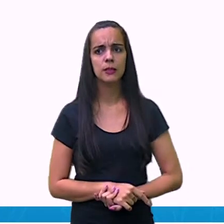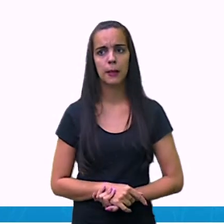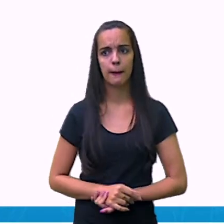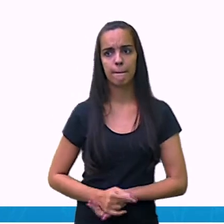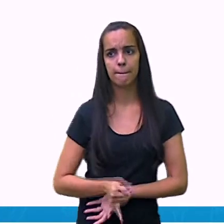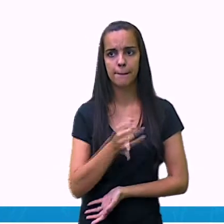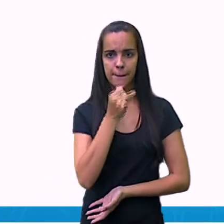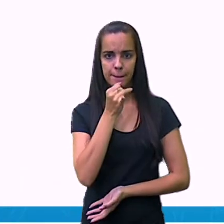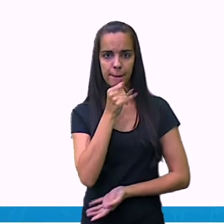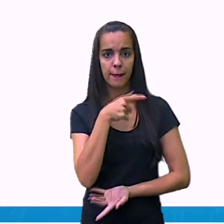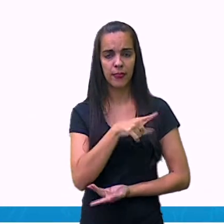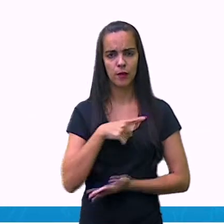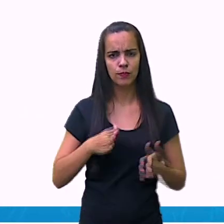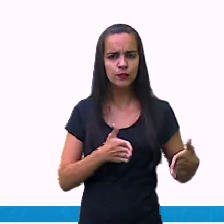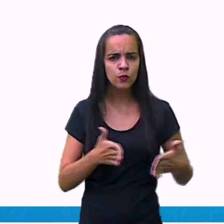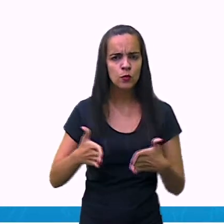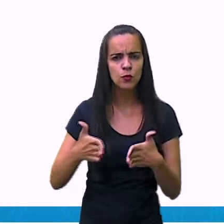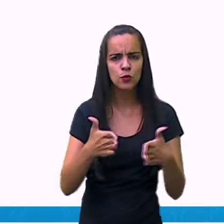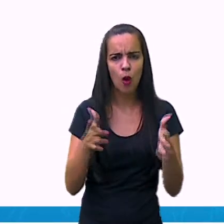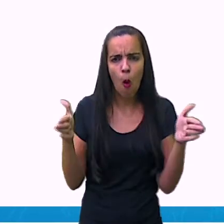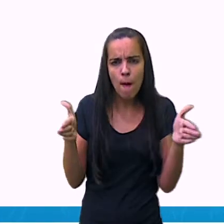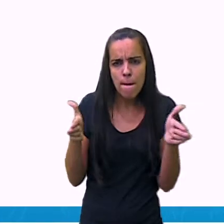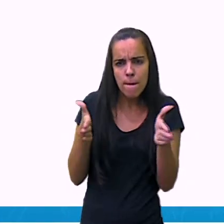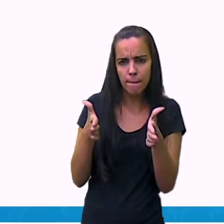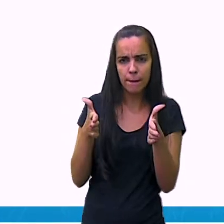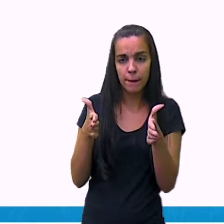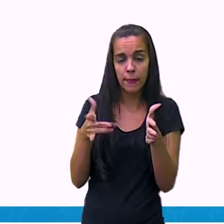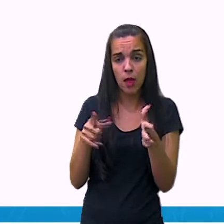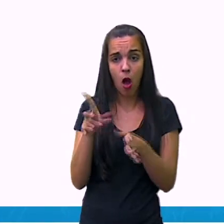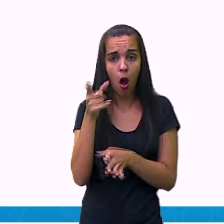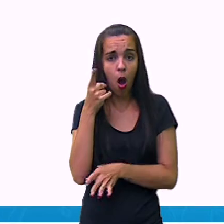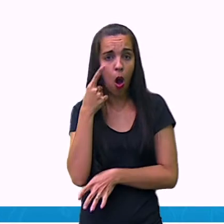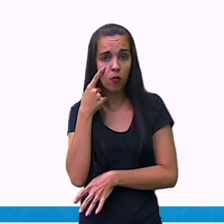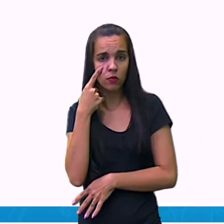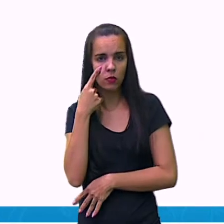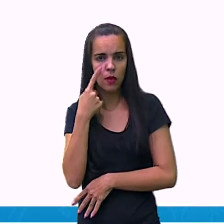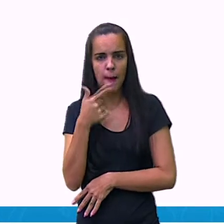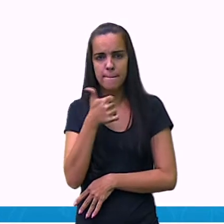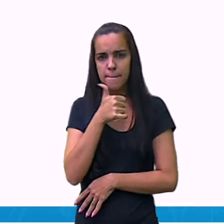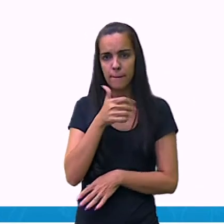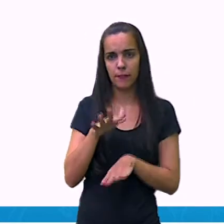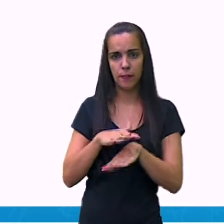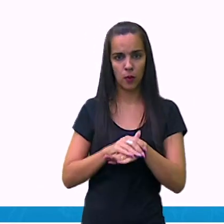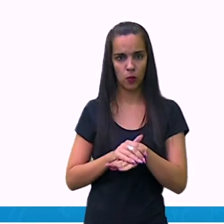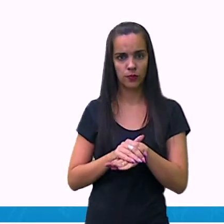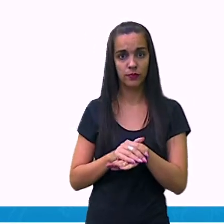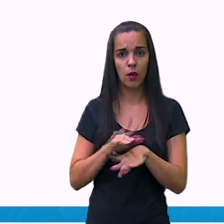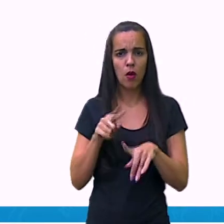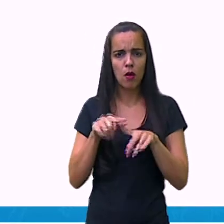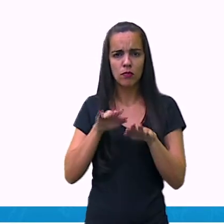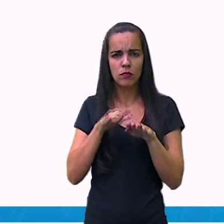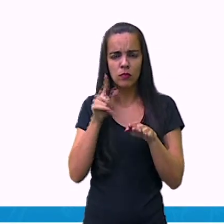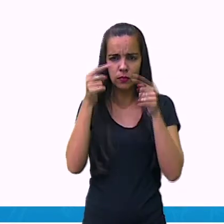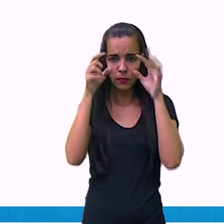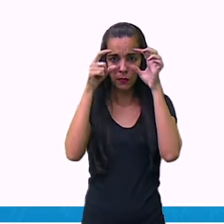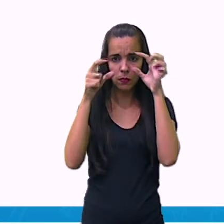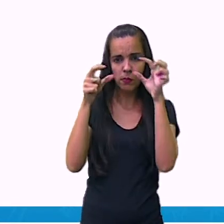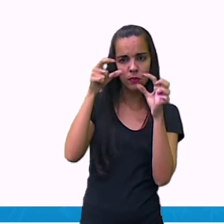No corredor, esfregou os olhos com as mãos por baixo dos